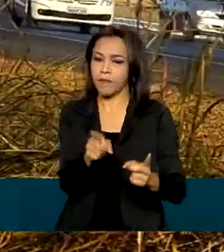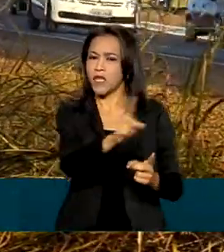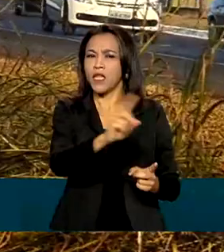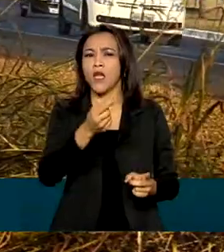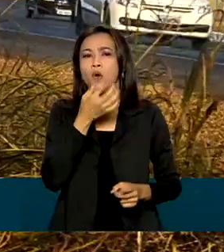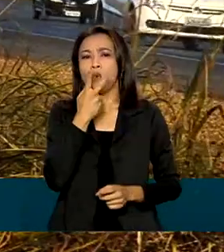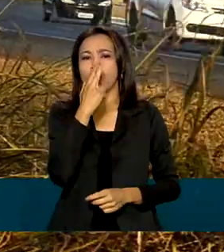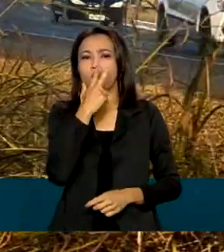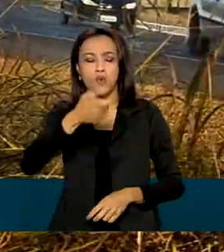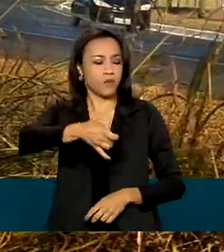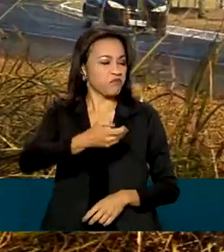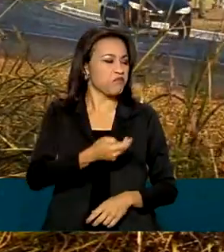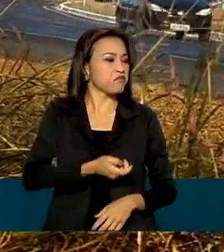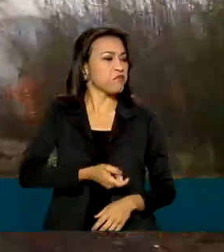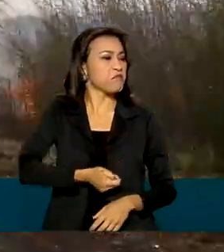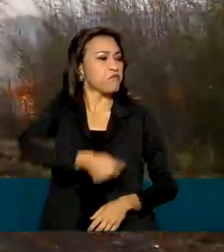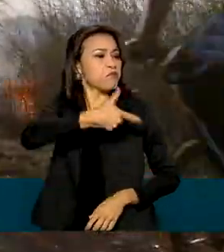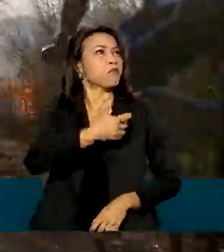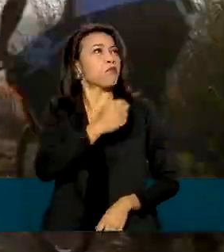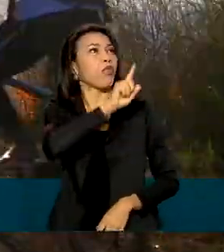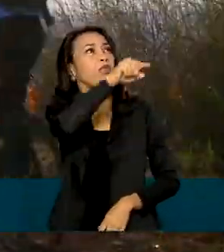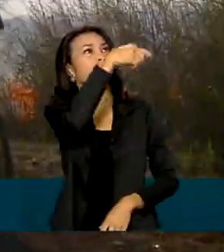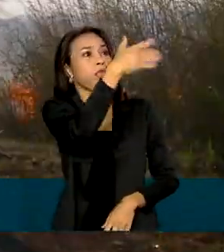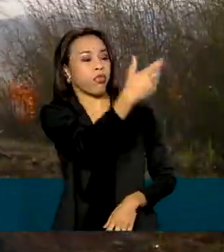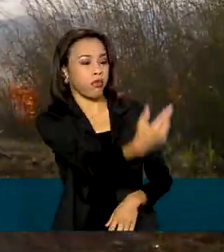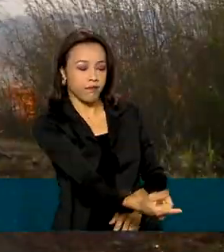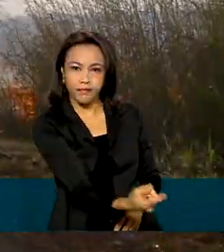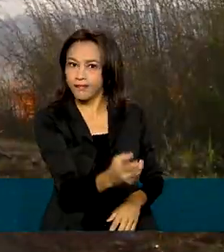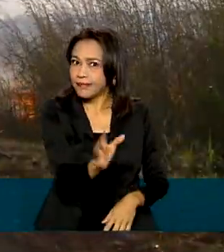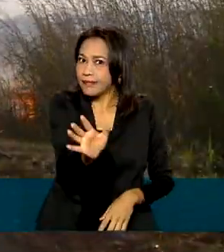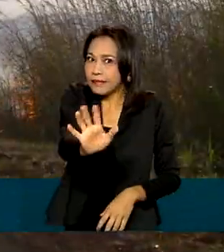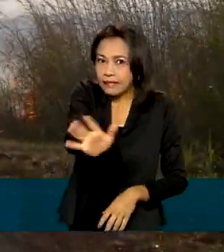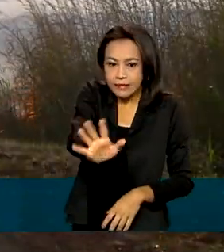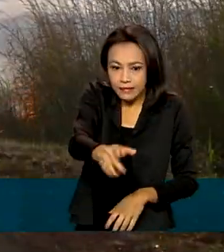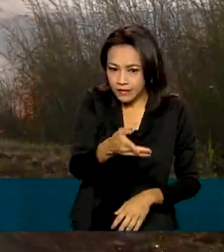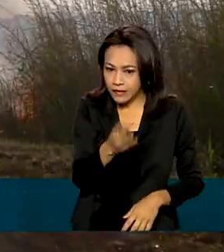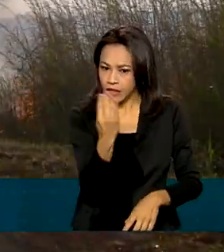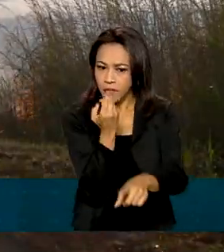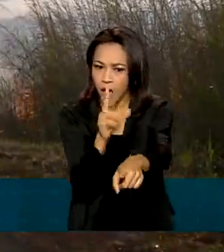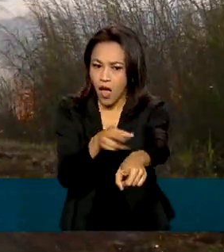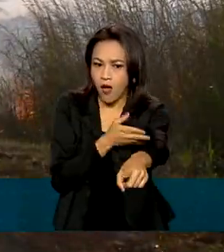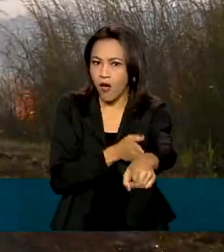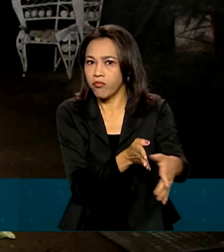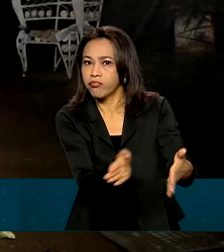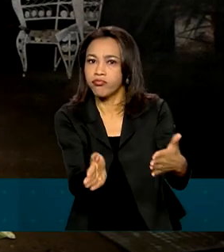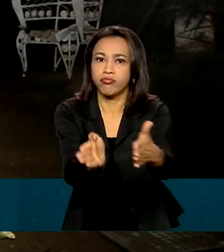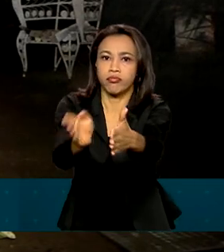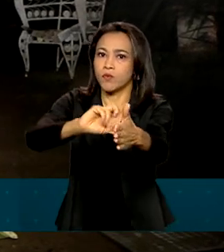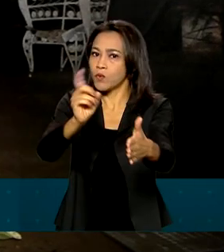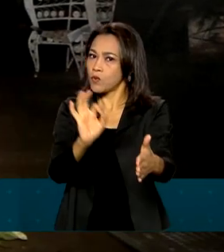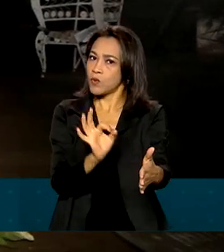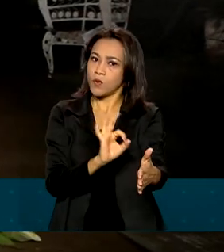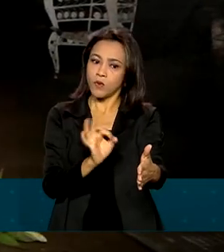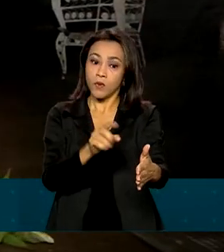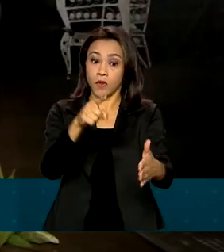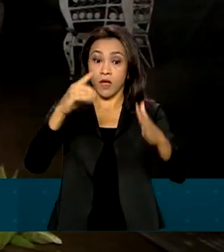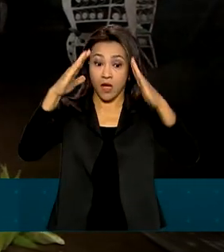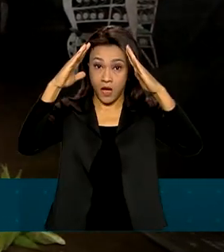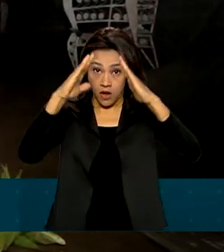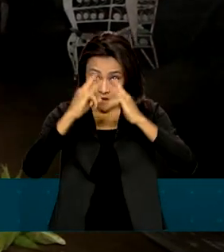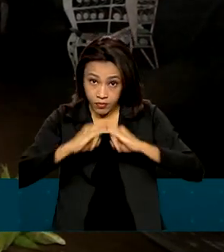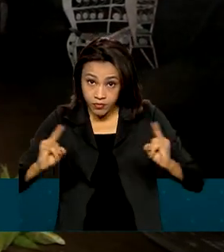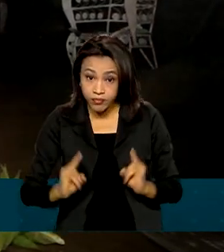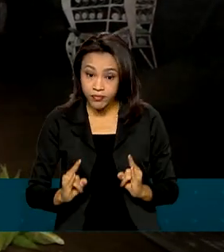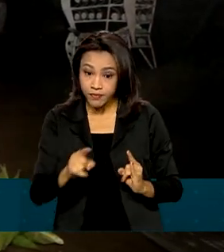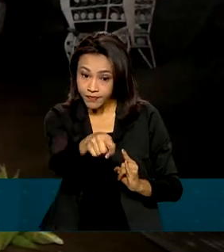jogue pontas de cigarros acesas nos acostamentos de rodovias e regiões de matas. Acampou? Apague